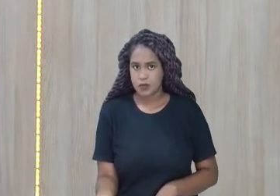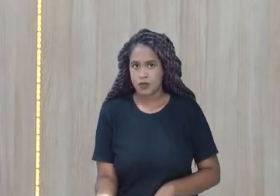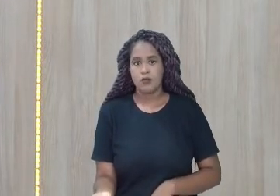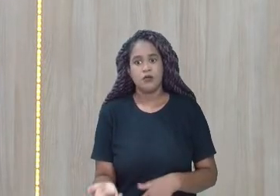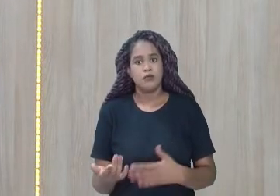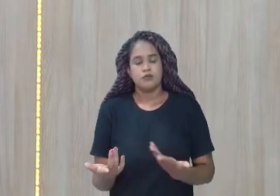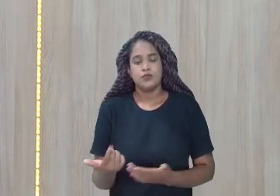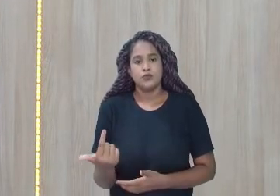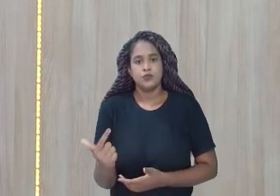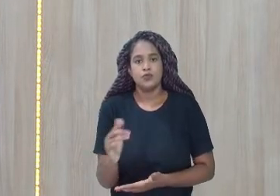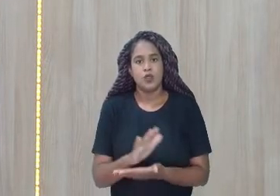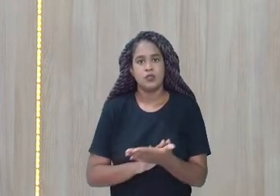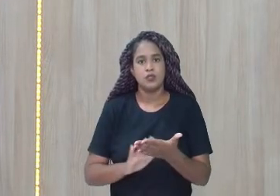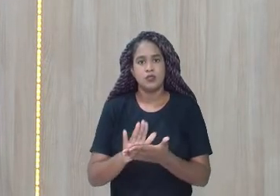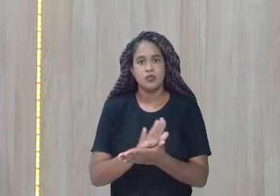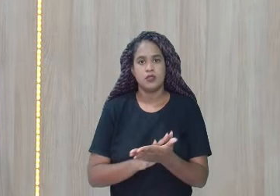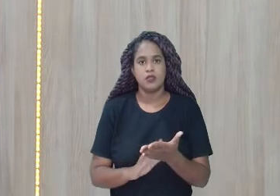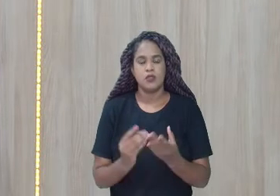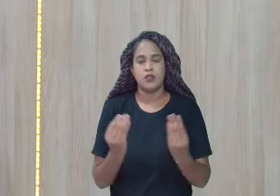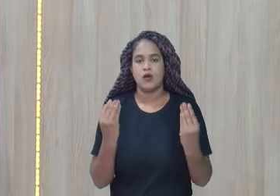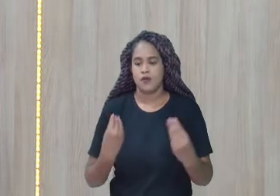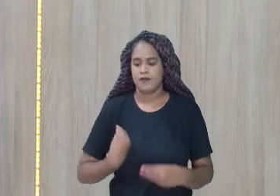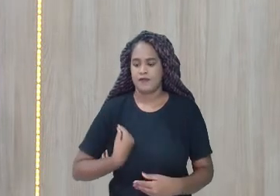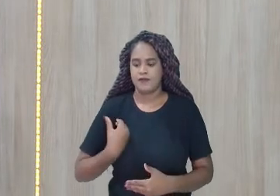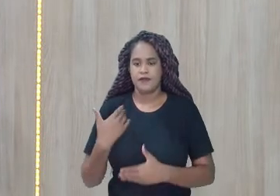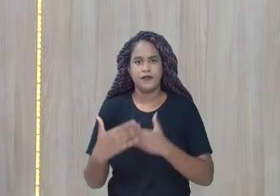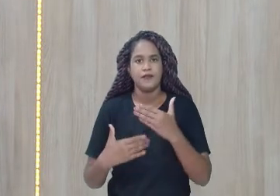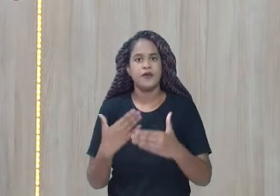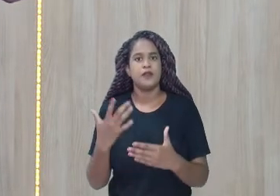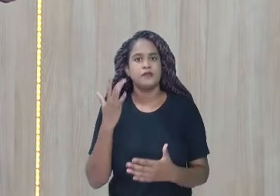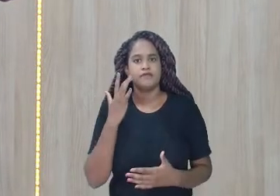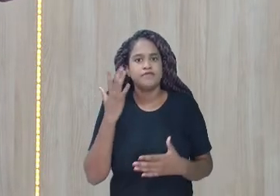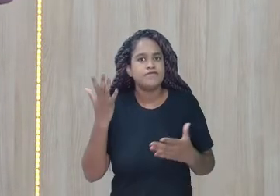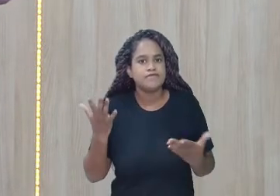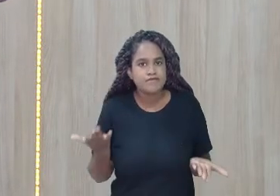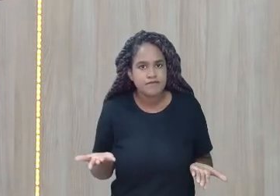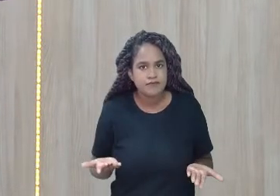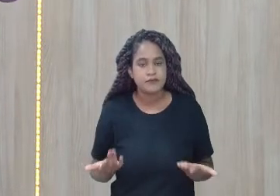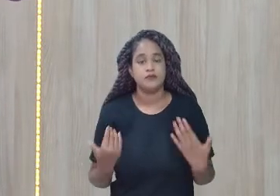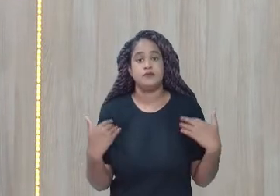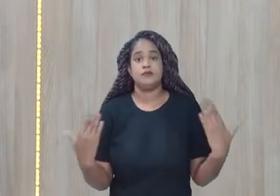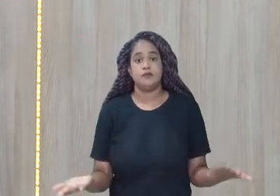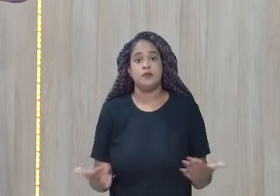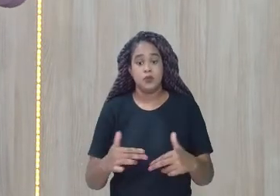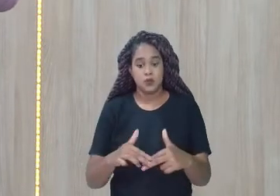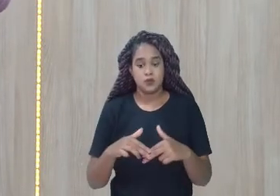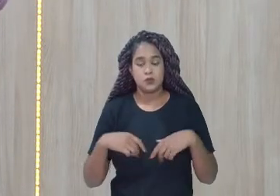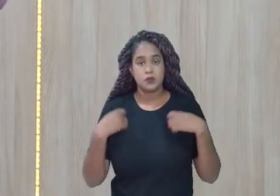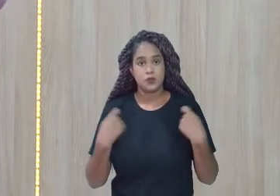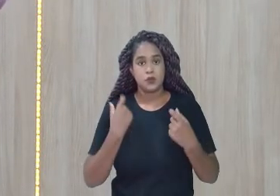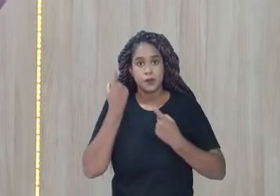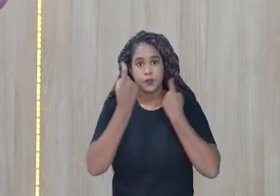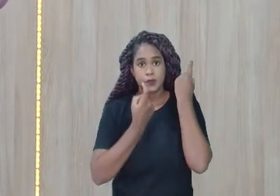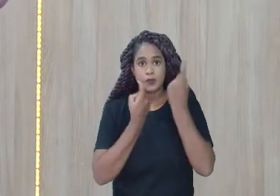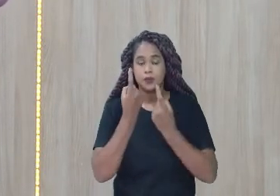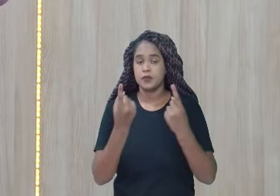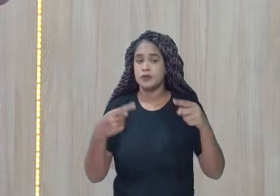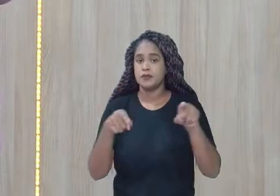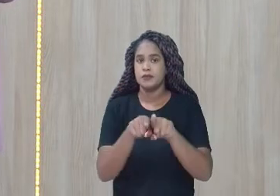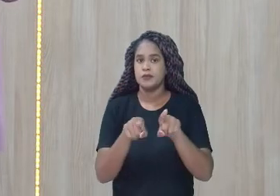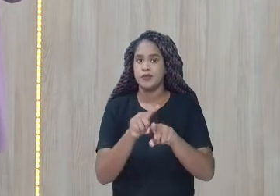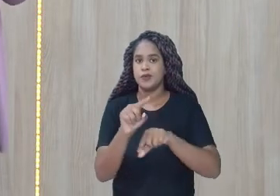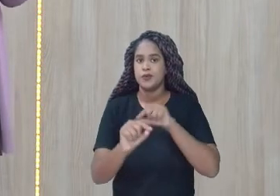as facilitassem viver a vida delas de forma sossegada e de forma justa. Então, foi preciso se preocupar também